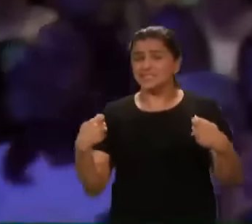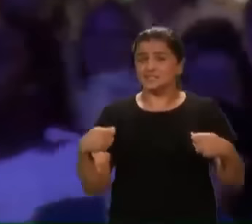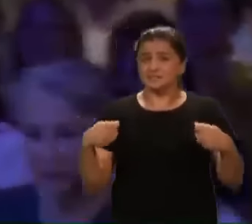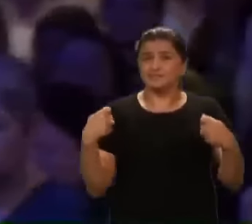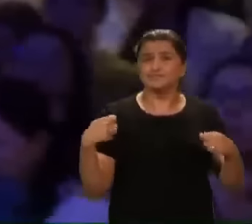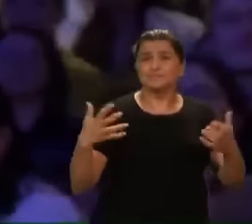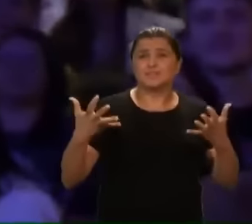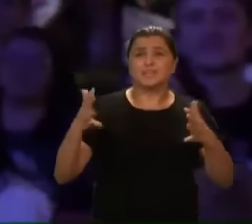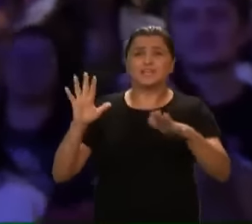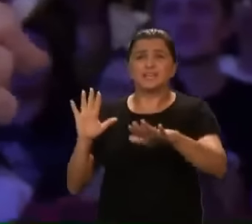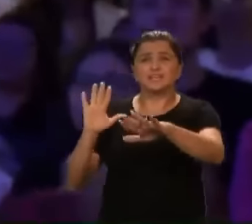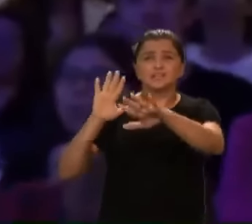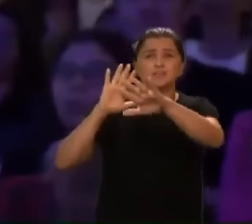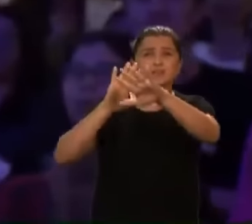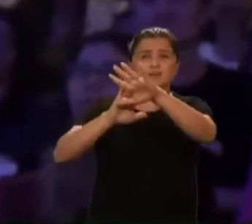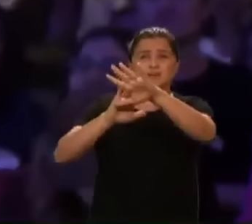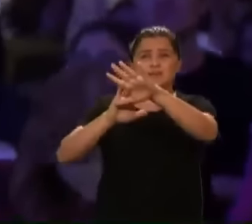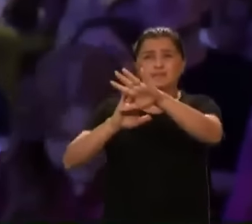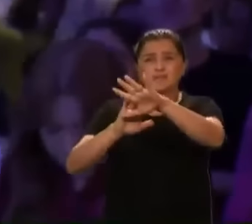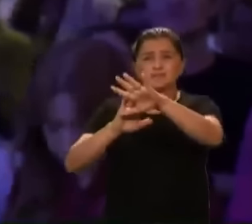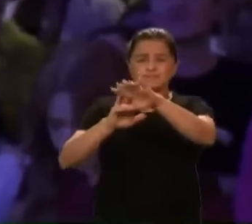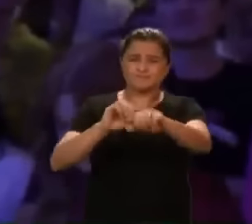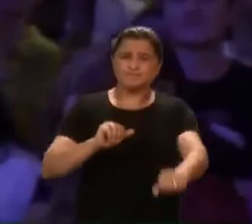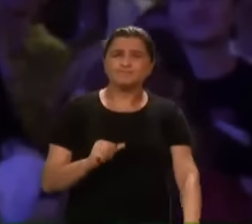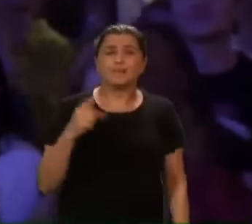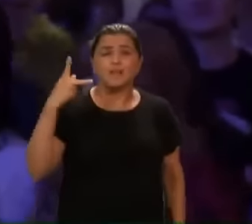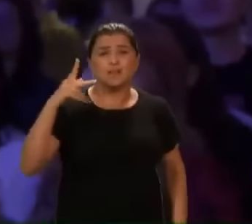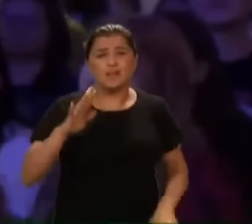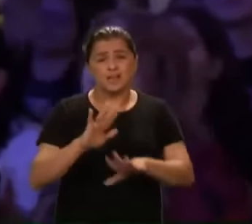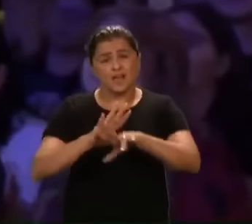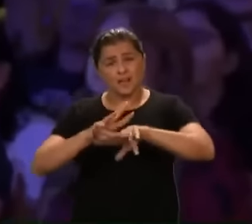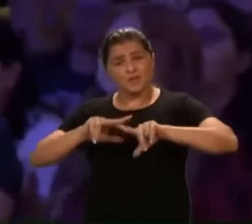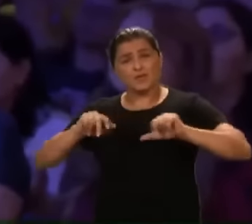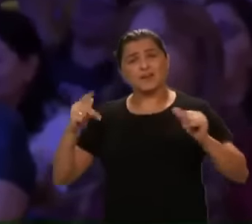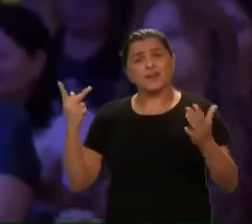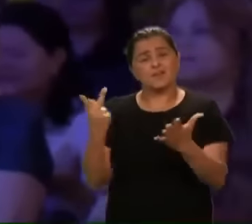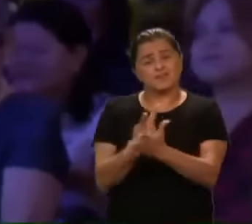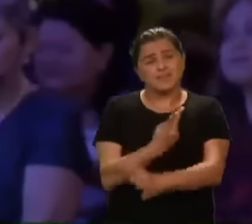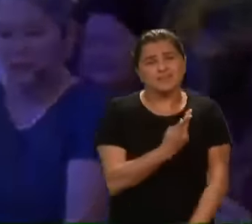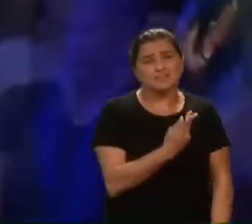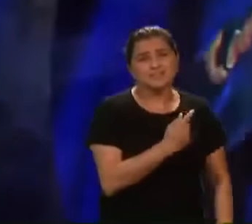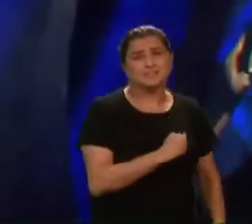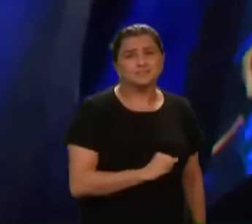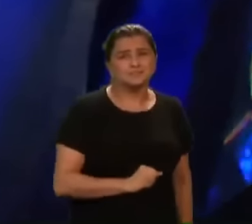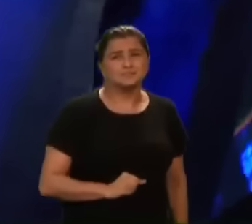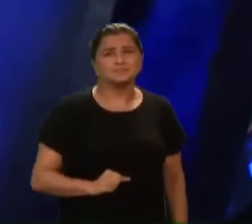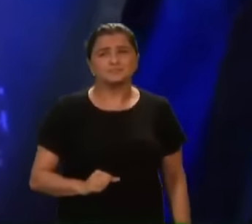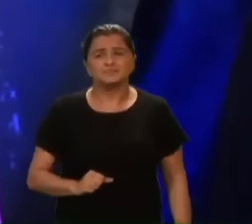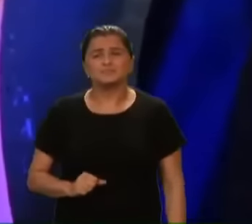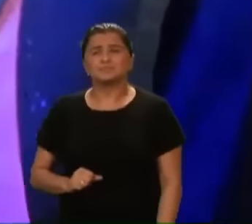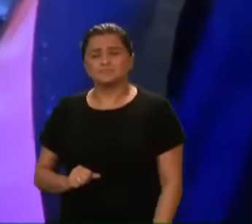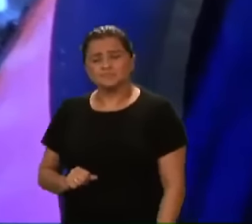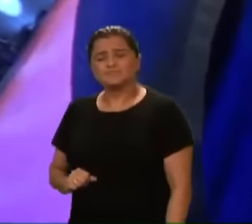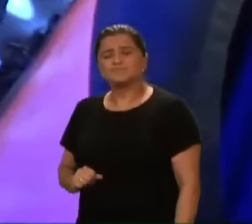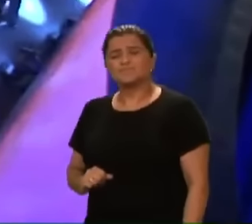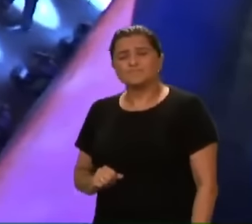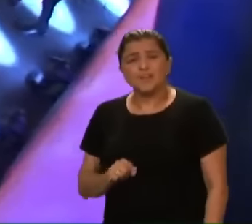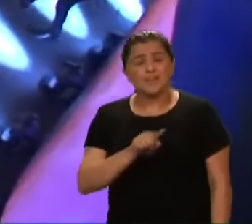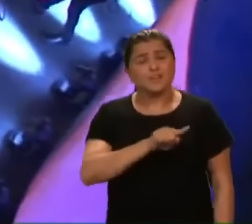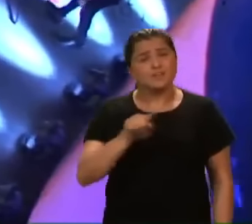que vai tocar? A tua cura acontecerá. Quanto tempo